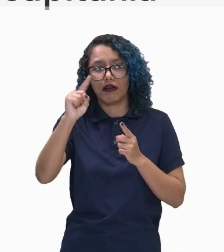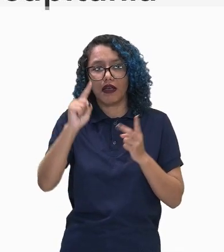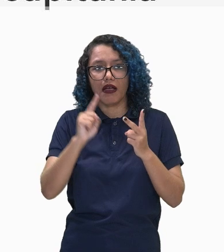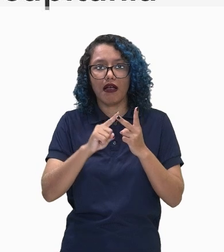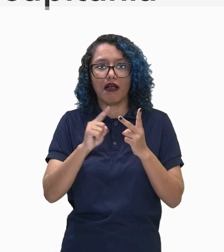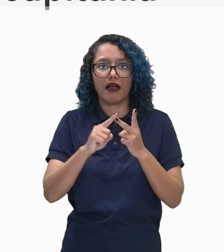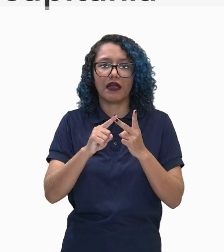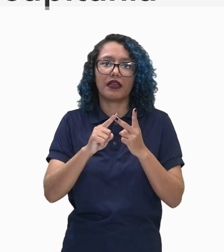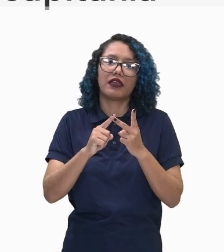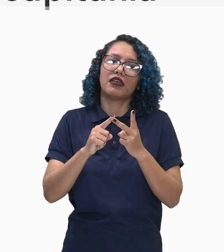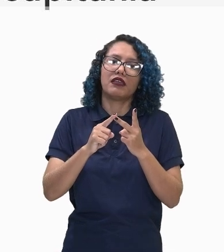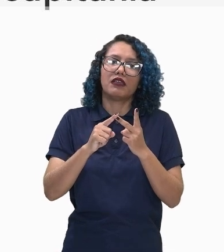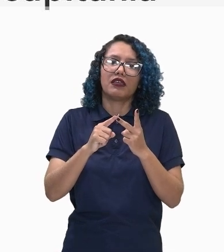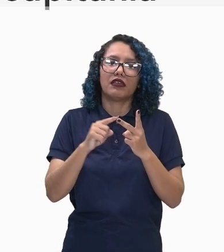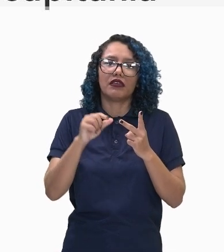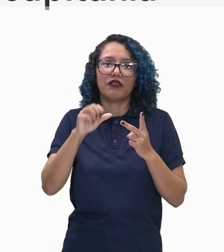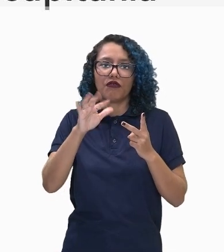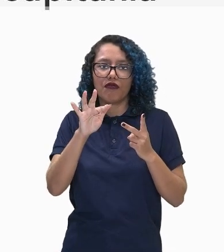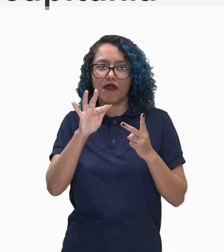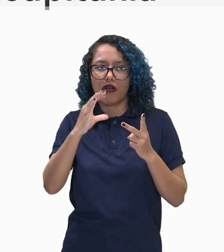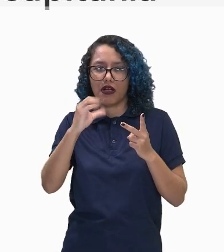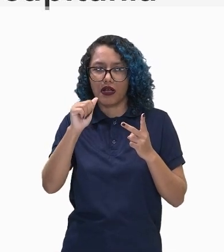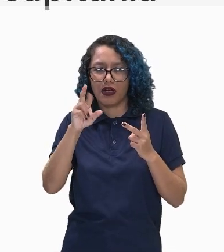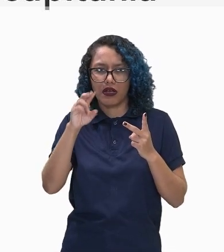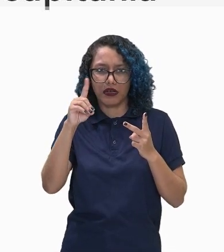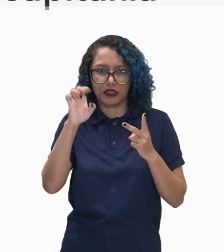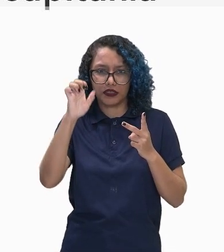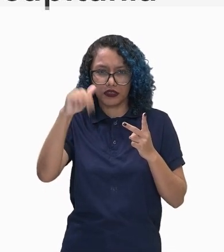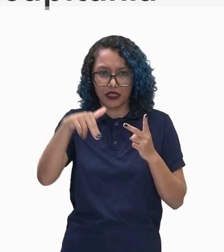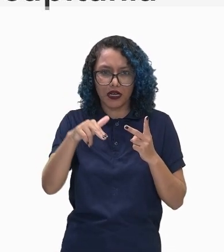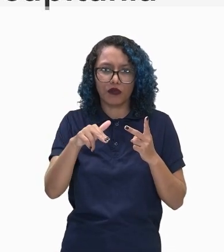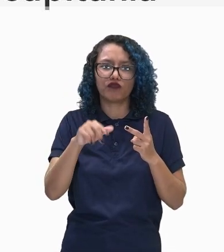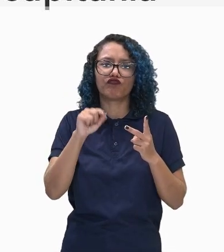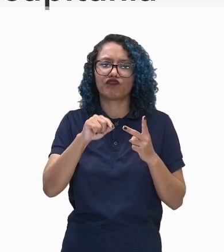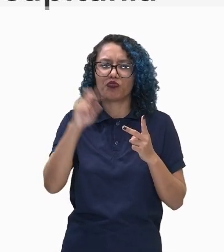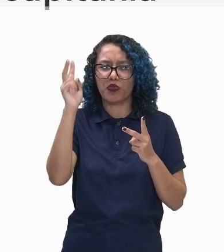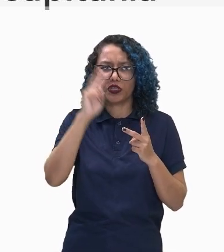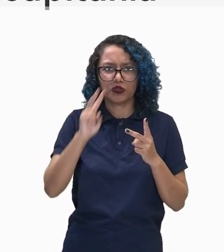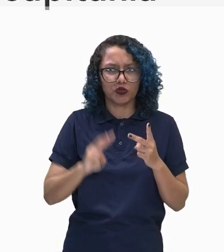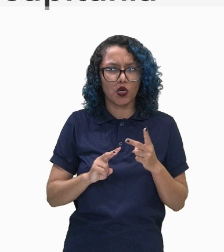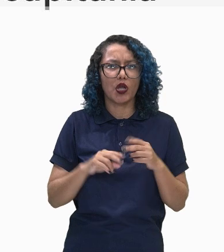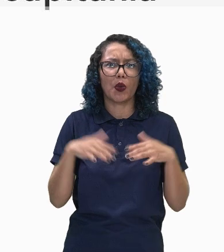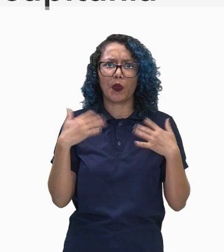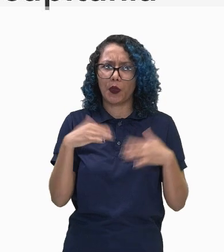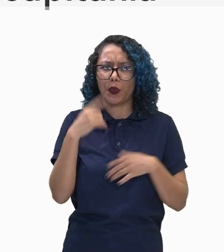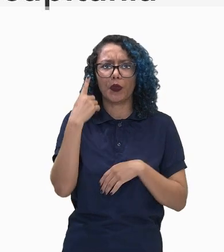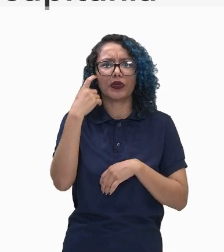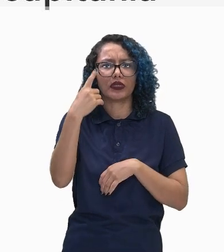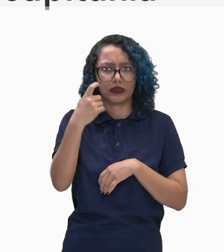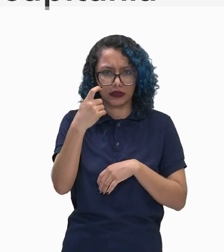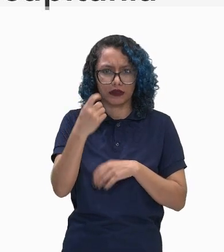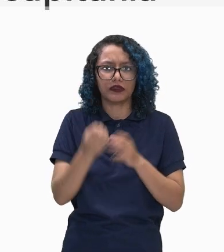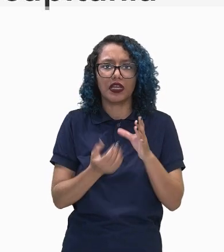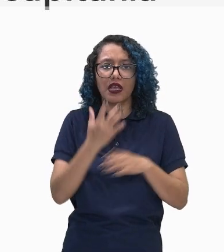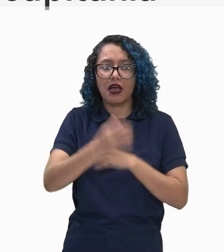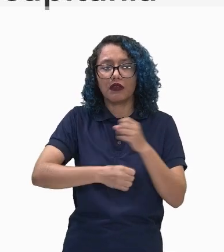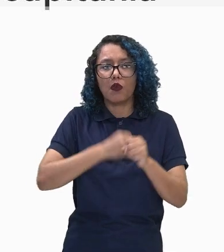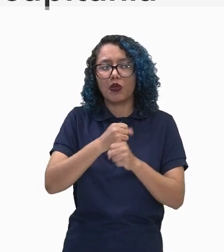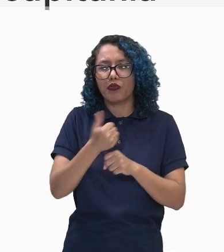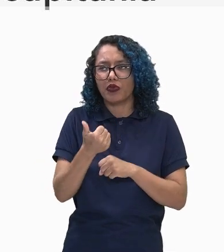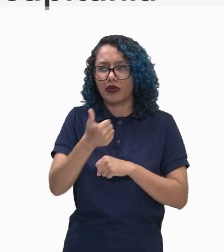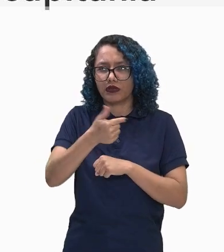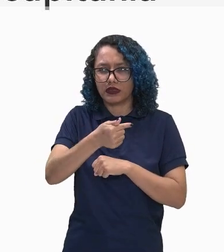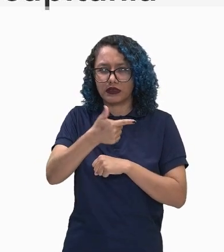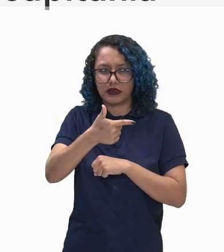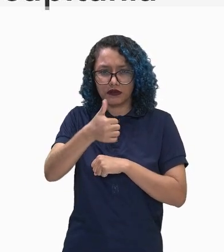festival. Barcelos, no Amazonas, é um município com uma história rica e curiosa. Fundada em